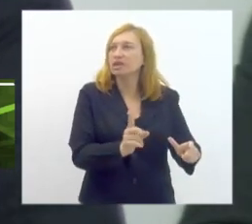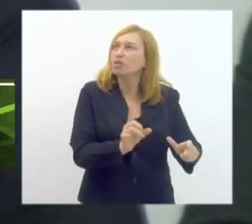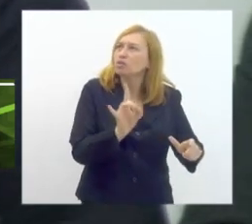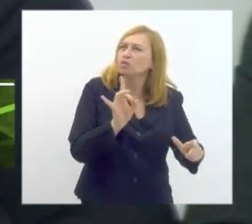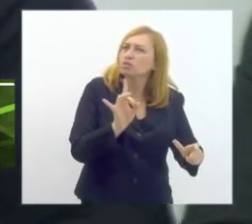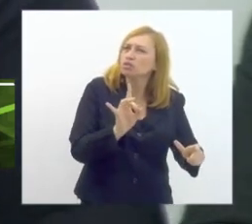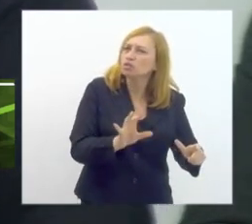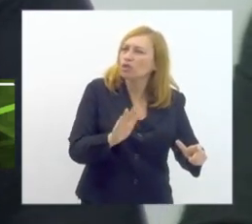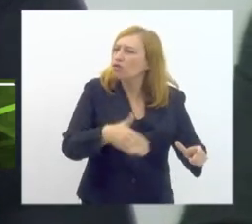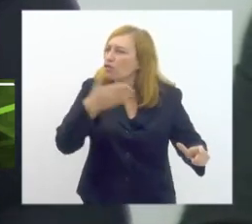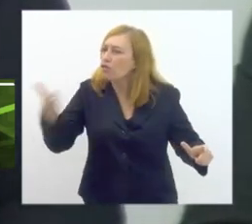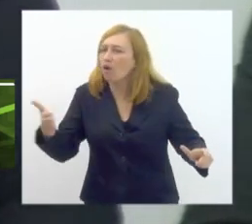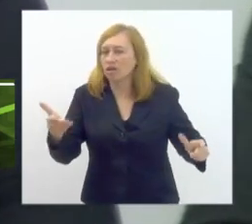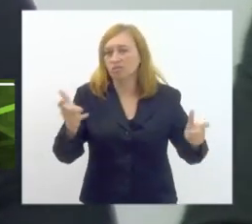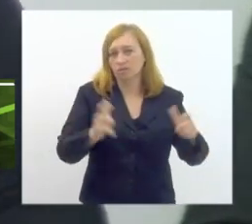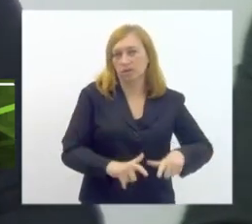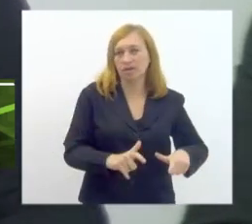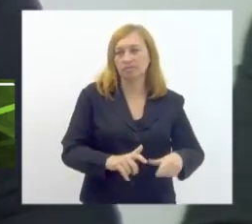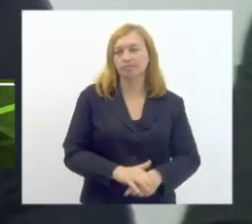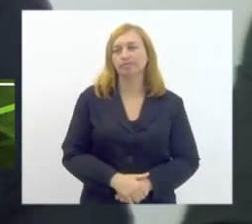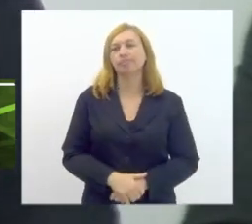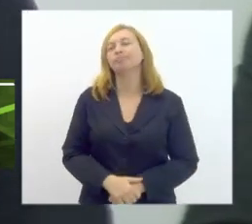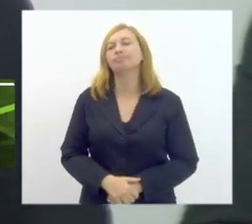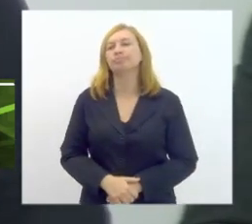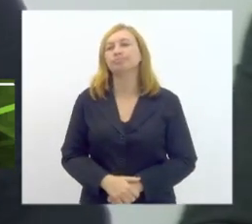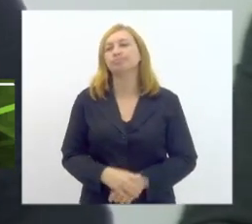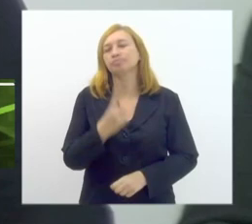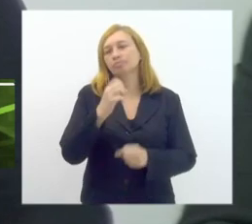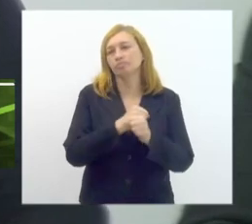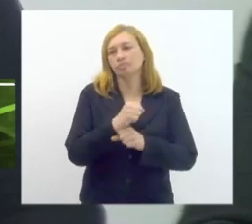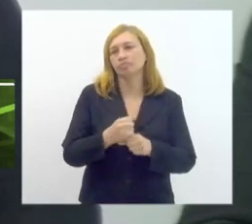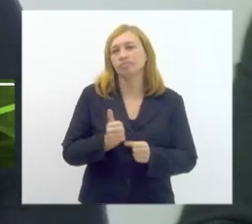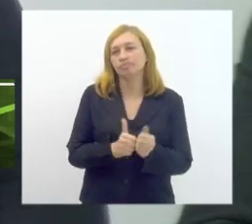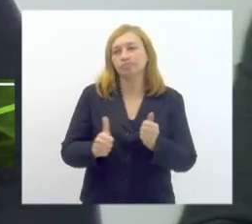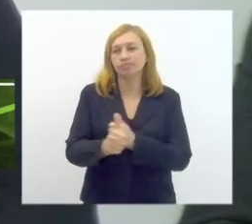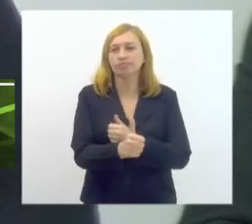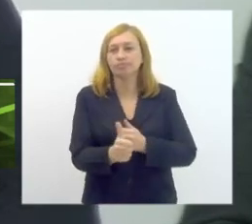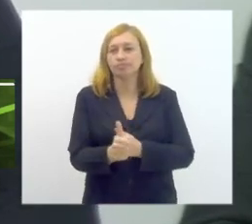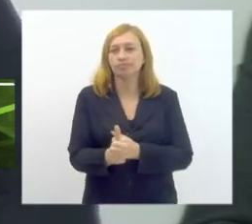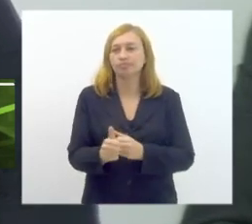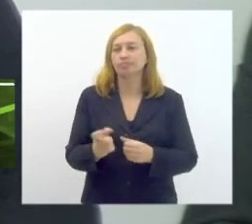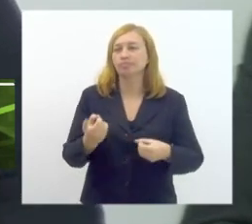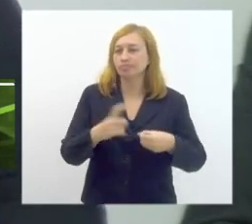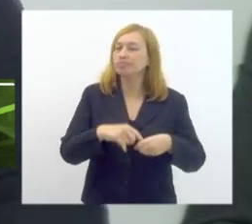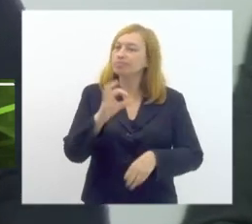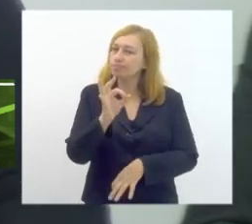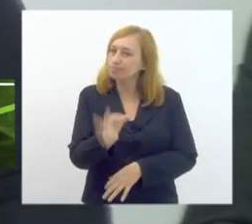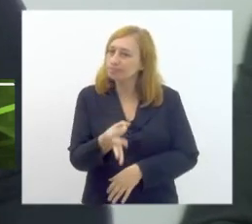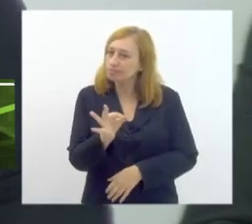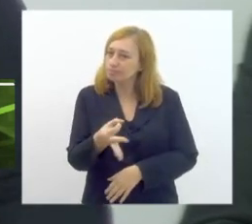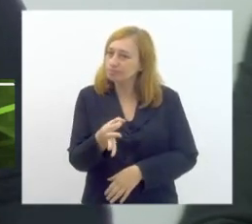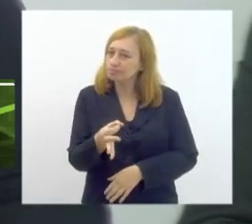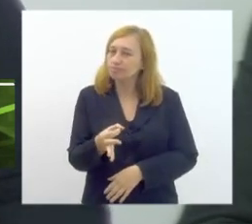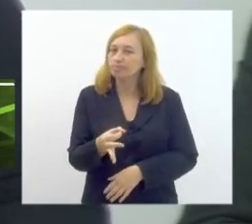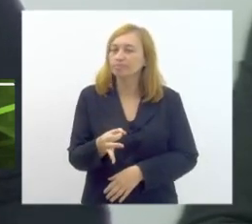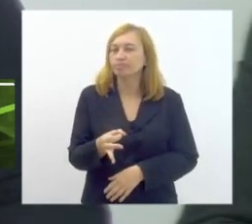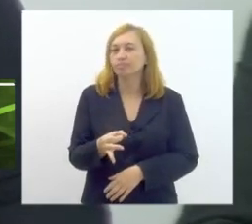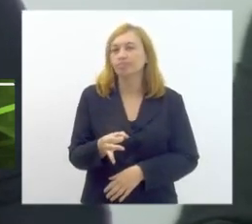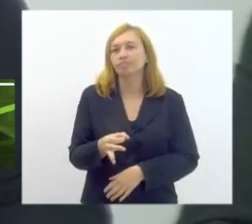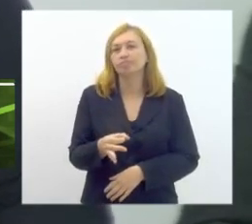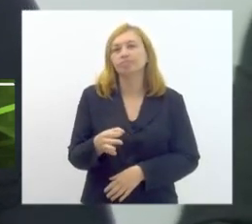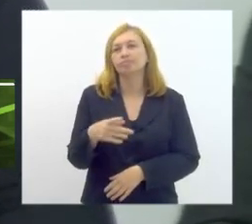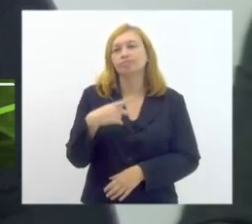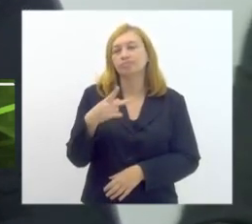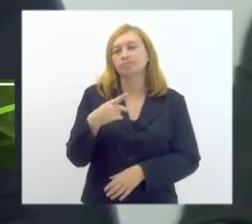somente para fora. Bem, há um ano estou à frente desse consórcio e, de fato, como os que me